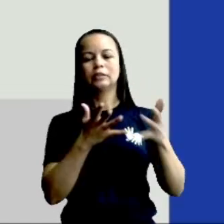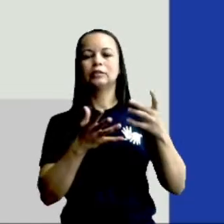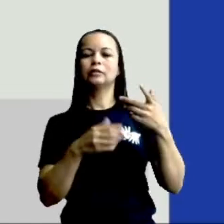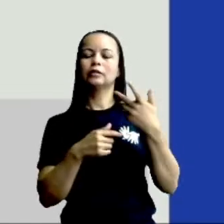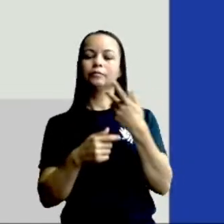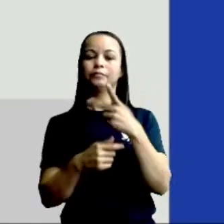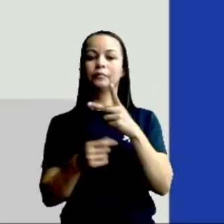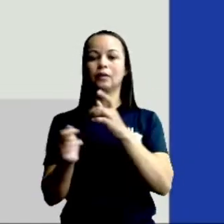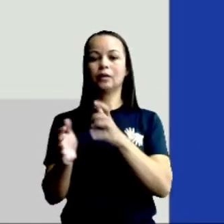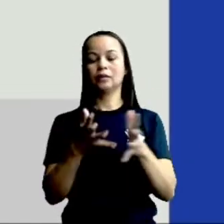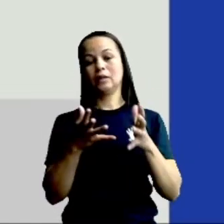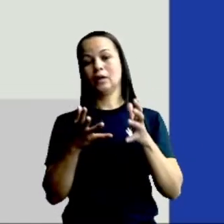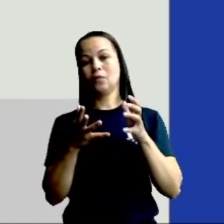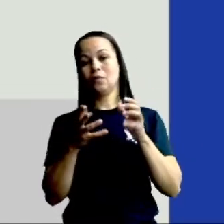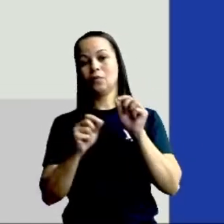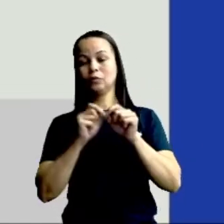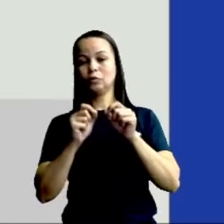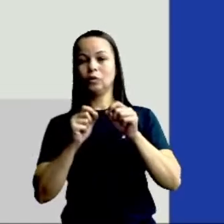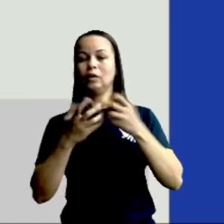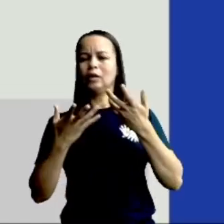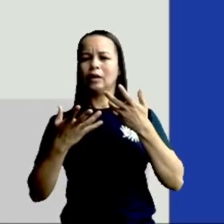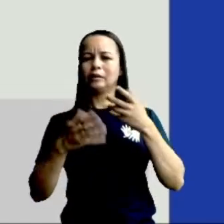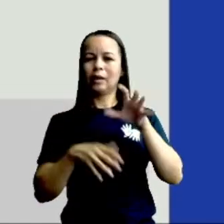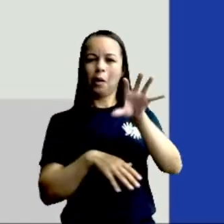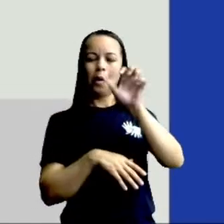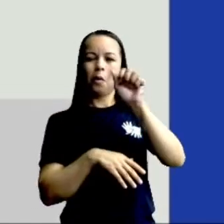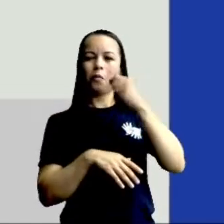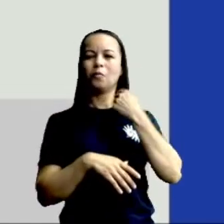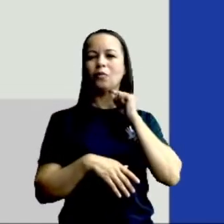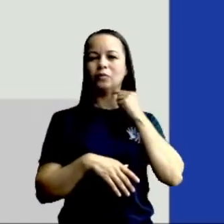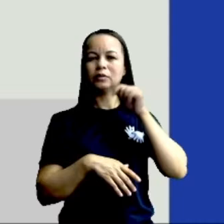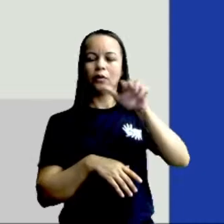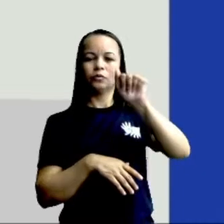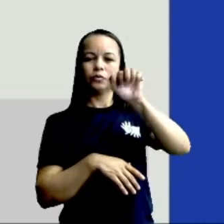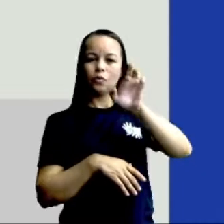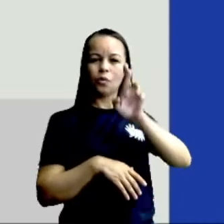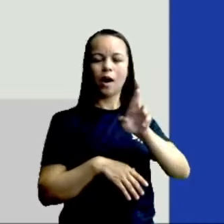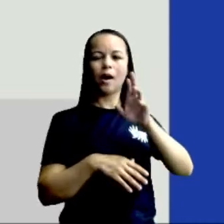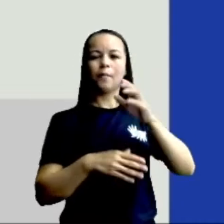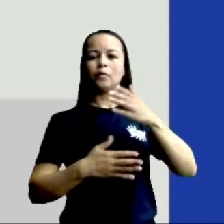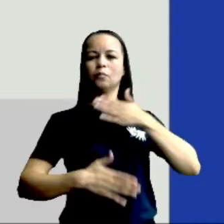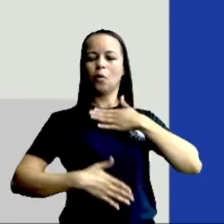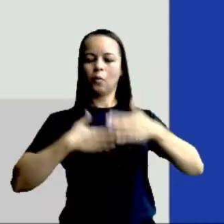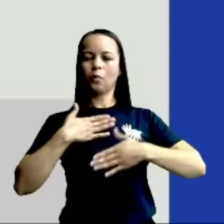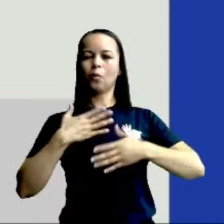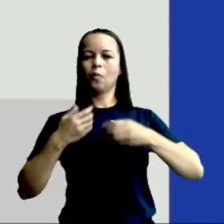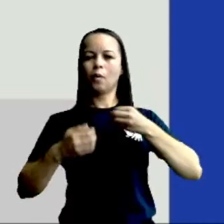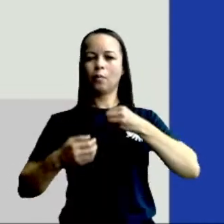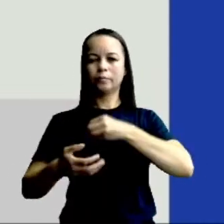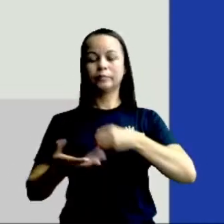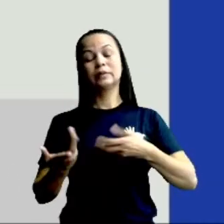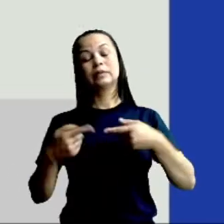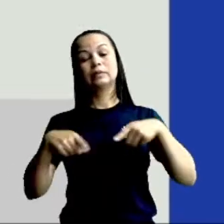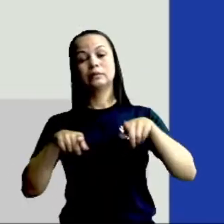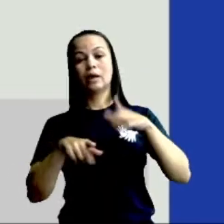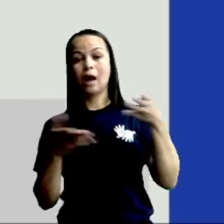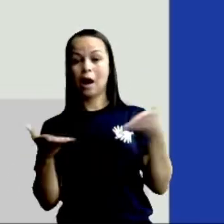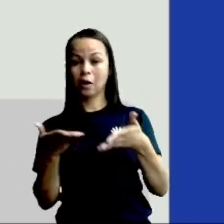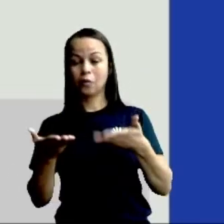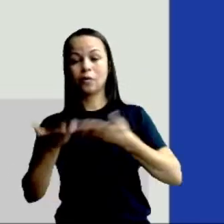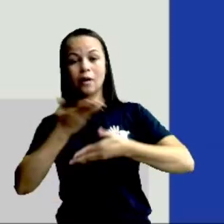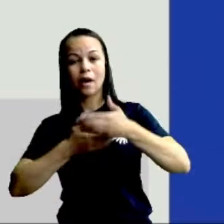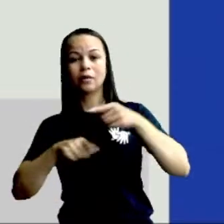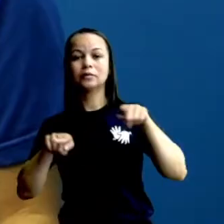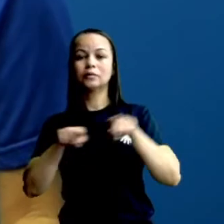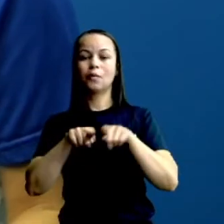pode afetar todos os órgãos do corpo. A exemplo disso, temos aí a nossa, né, Covid, a pandemia,